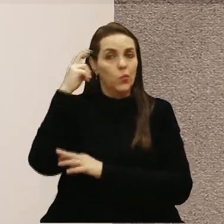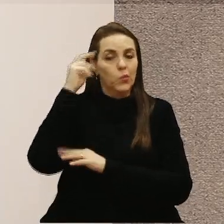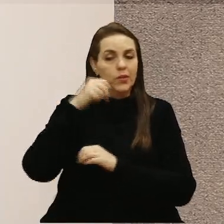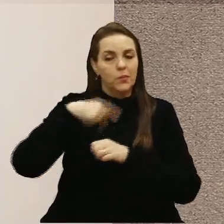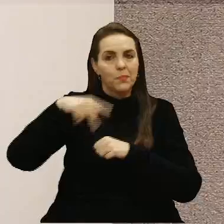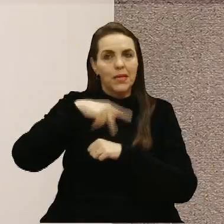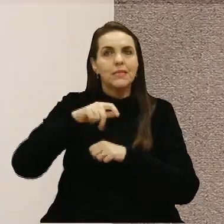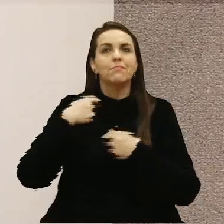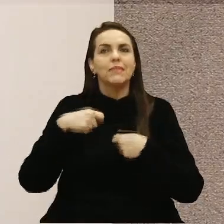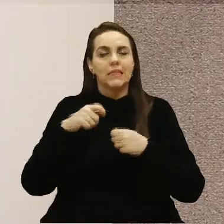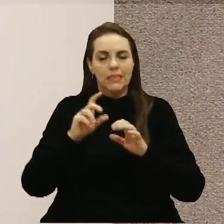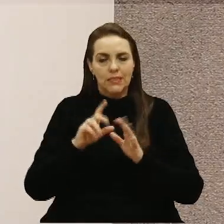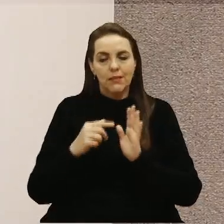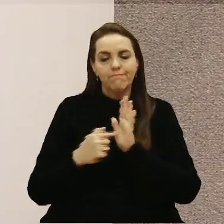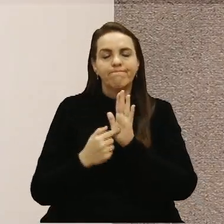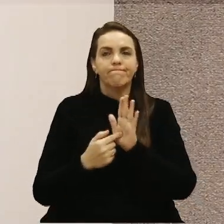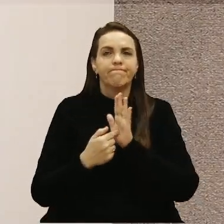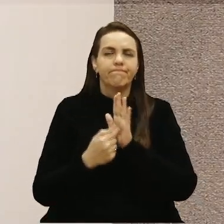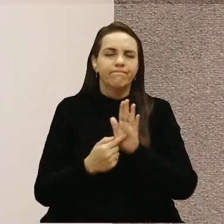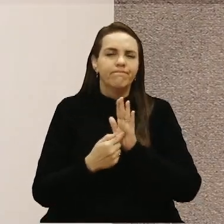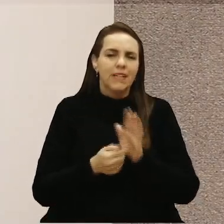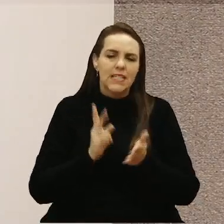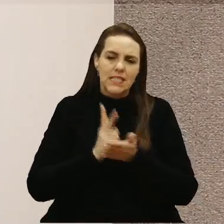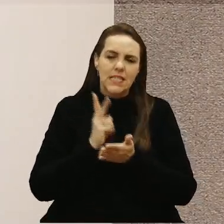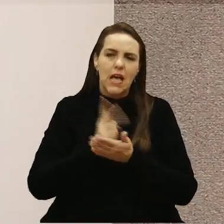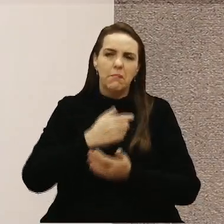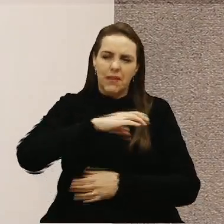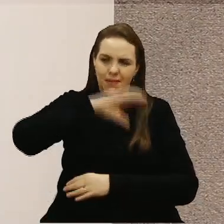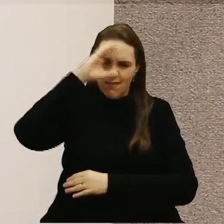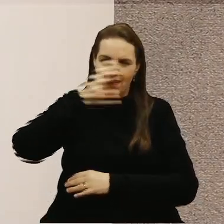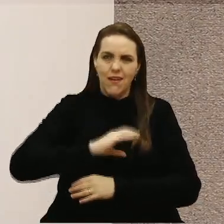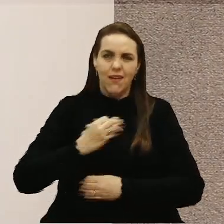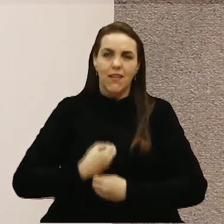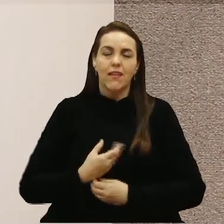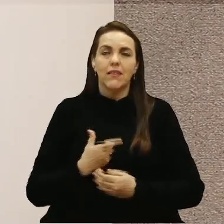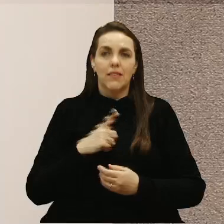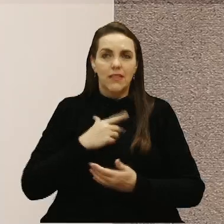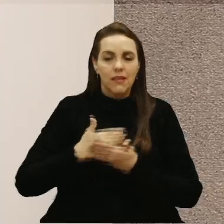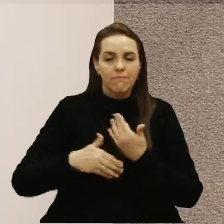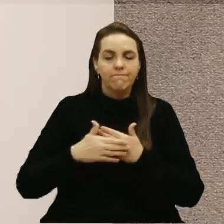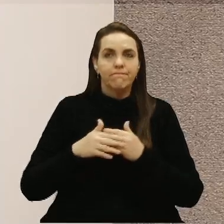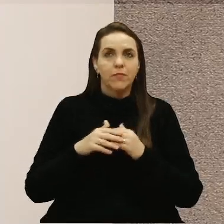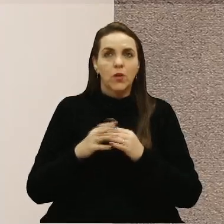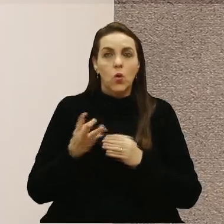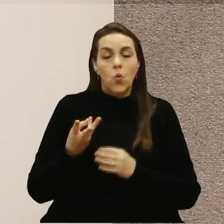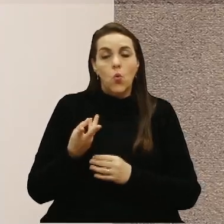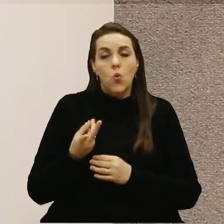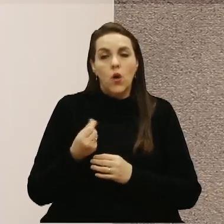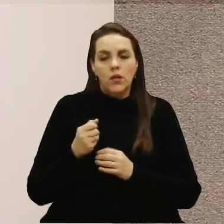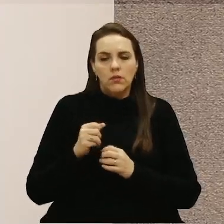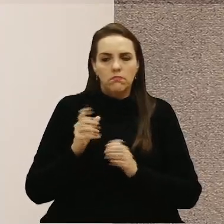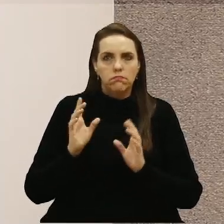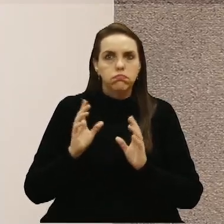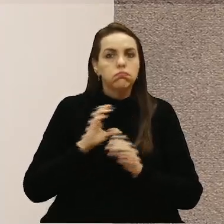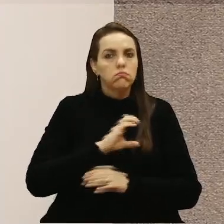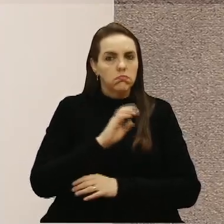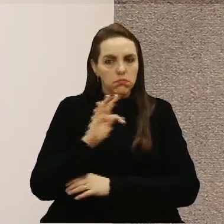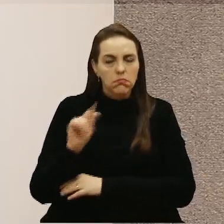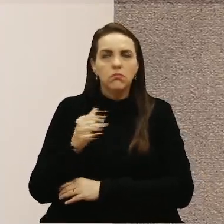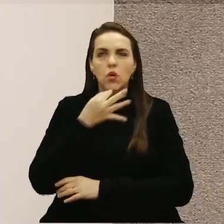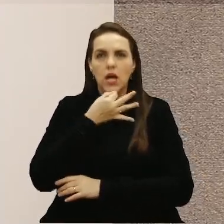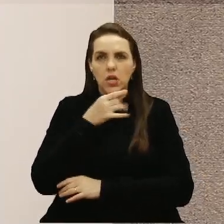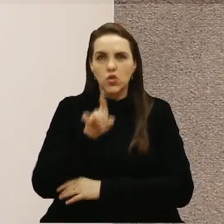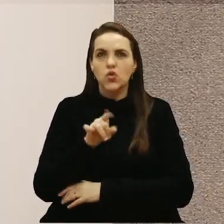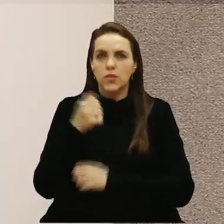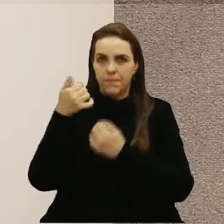reforçar o papel de formação, de caráter, de cidadania, né? A quantidade de CTGs que nós temos em Caxias, como bem disse